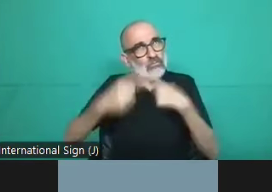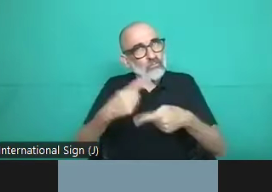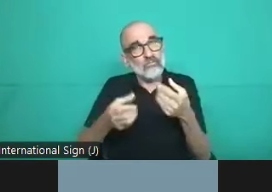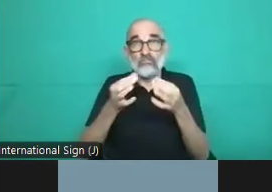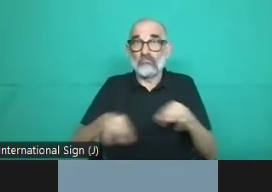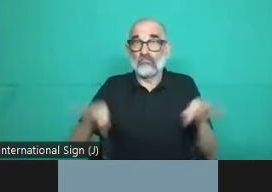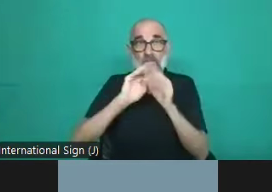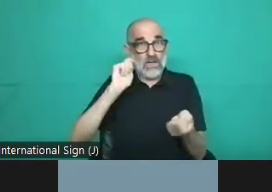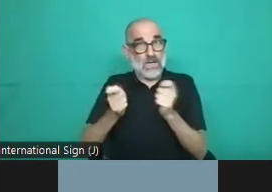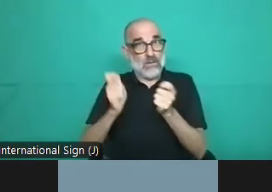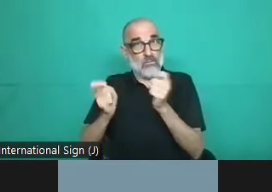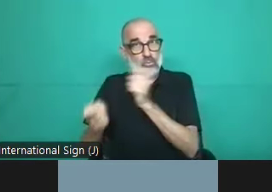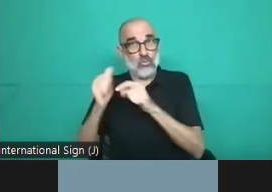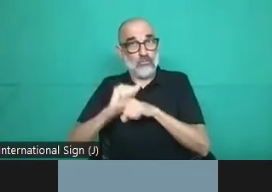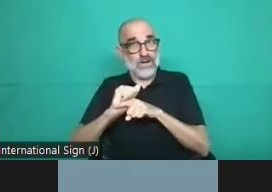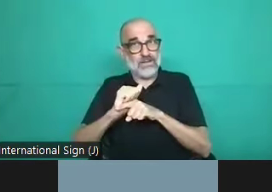uma maneira teórica